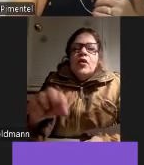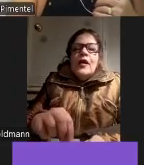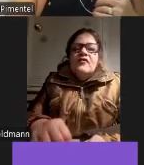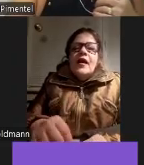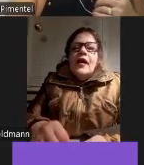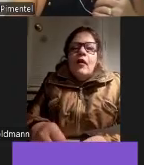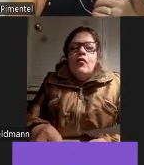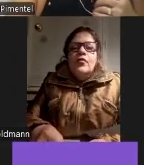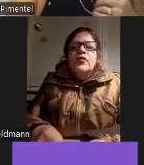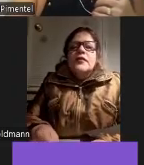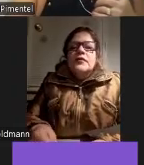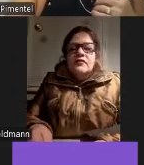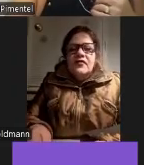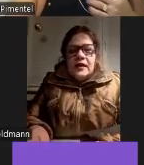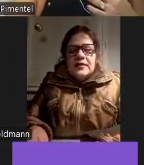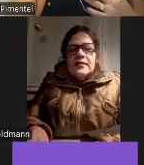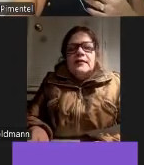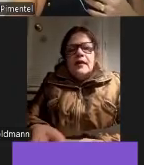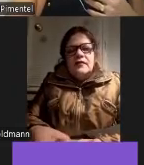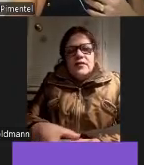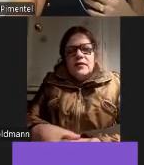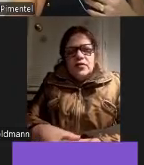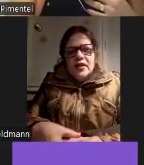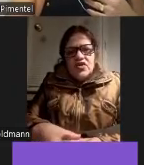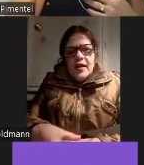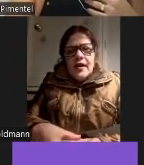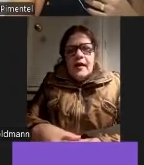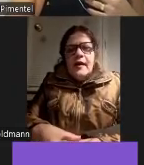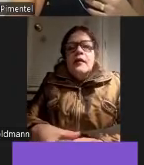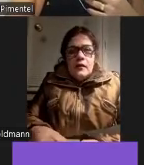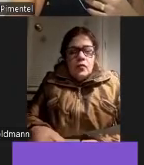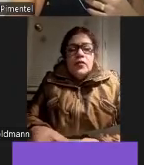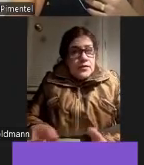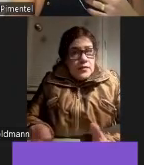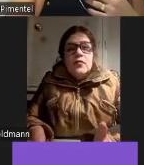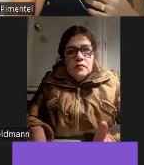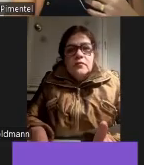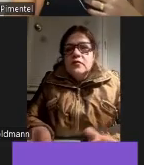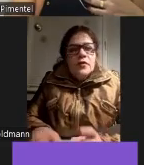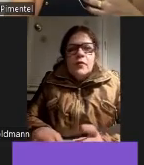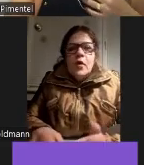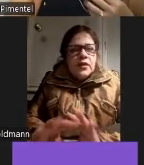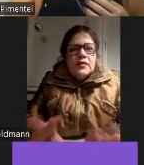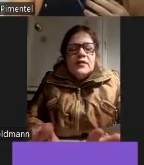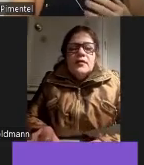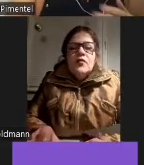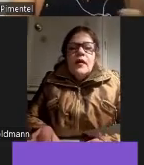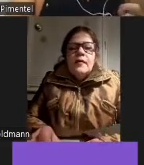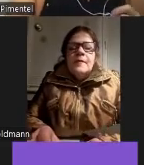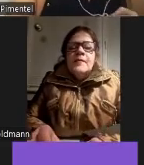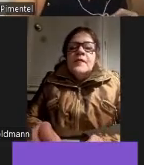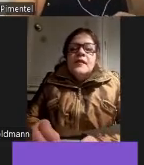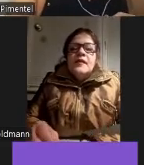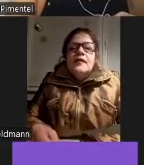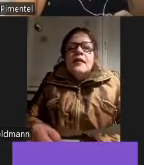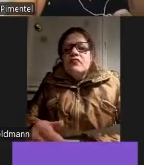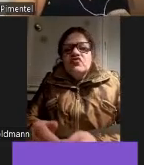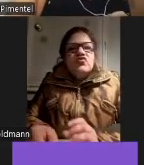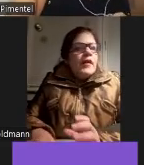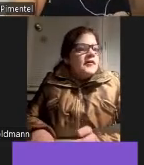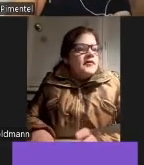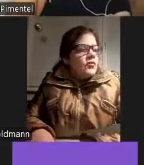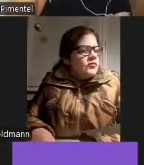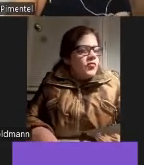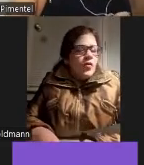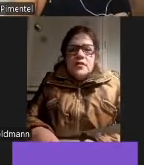lembram que colocava álcool para o tecido ficar desidratado e você poder enxergar o tecido, não importa que tecido era. E há